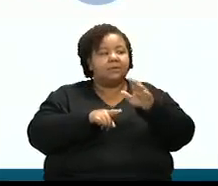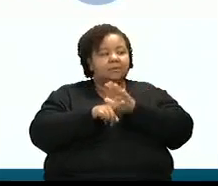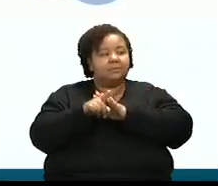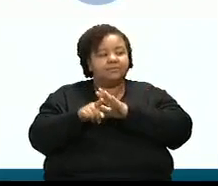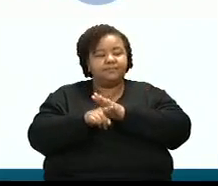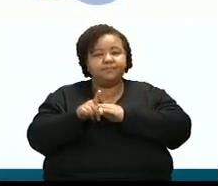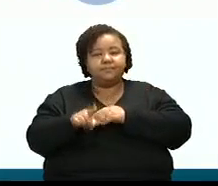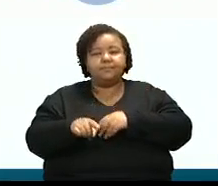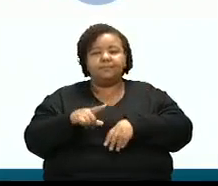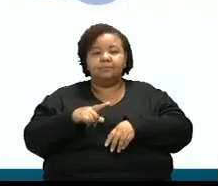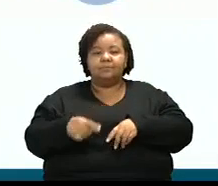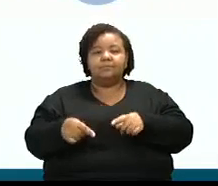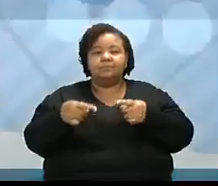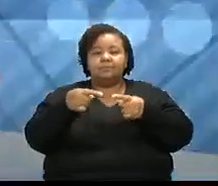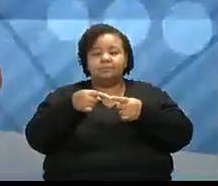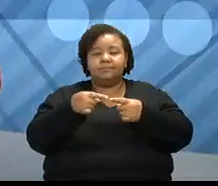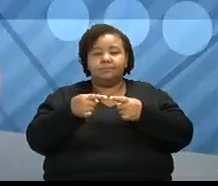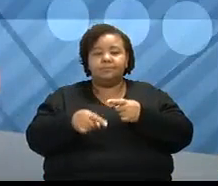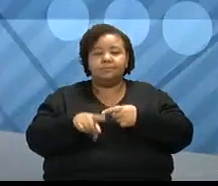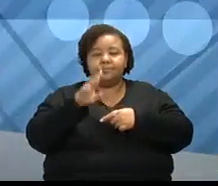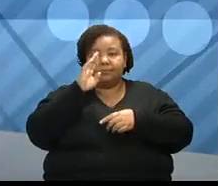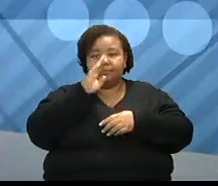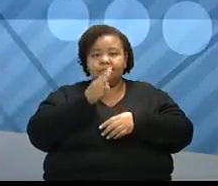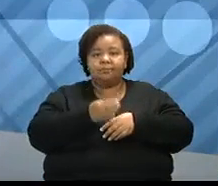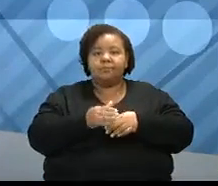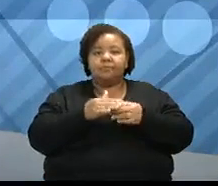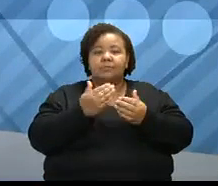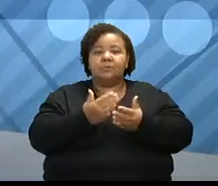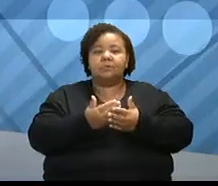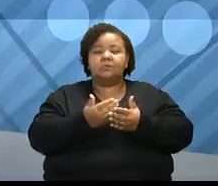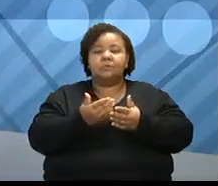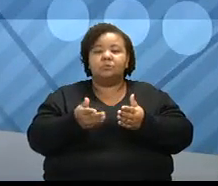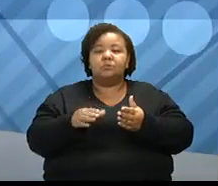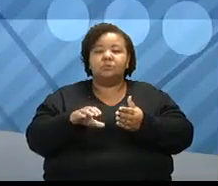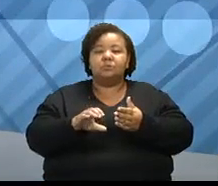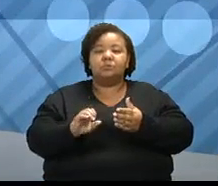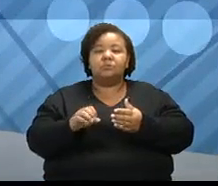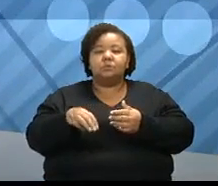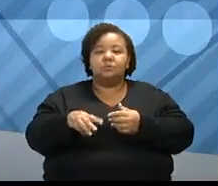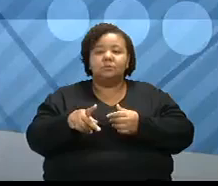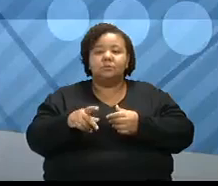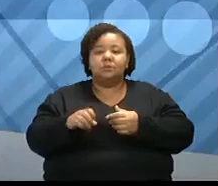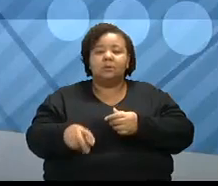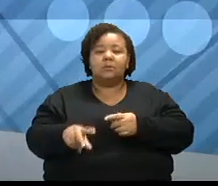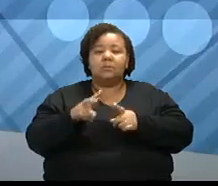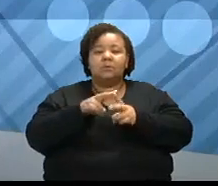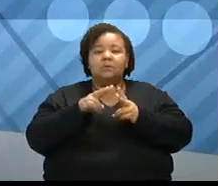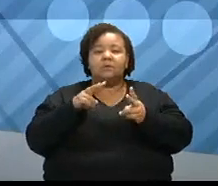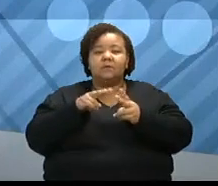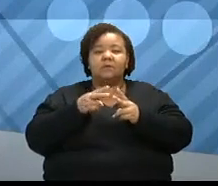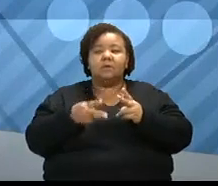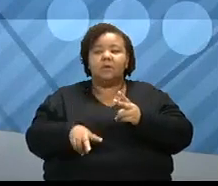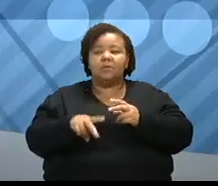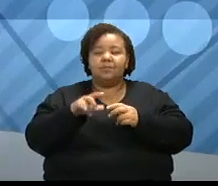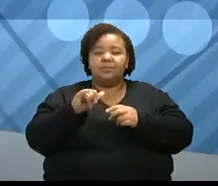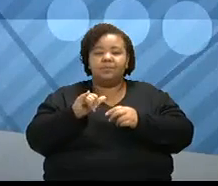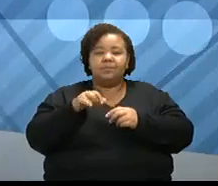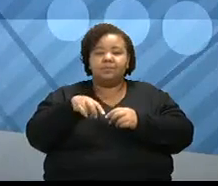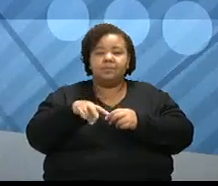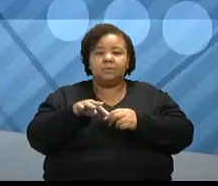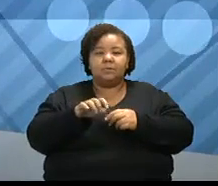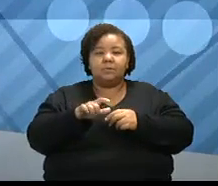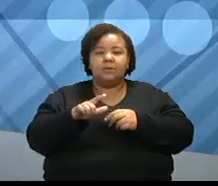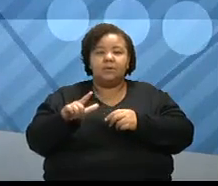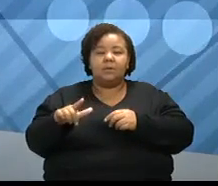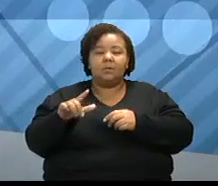questionamentos estarão diretamente relacionados ao estudo dos campos vetoriais e das integrais de linha. E nesse